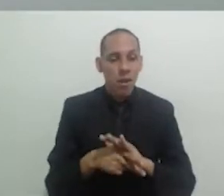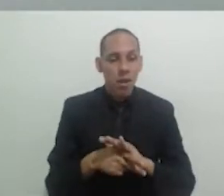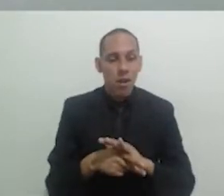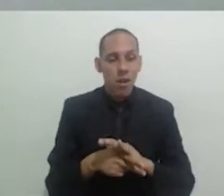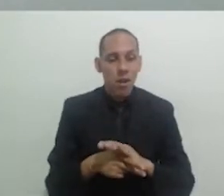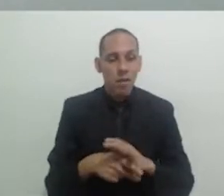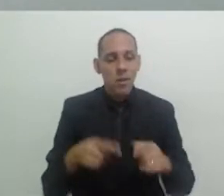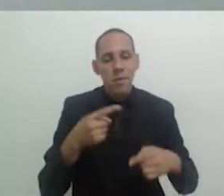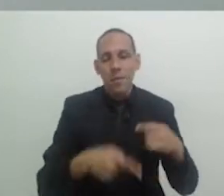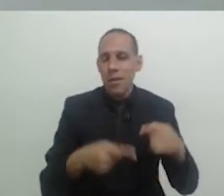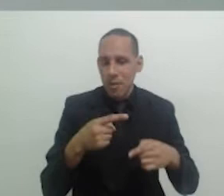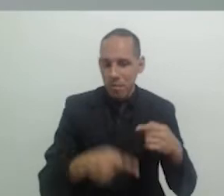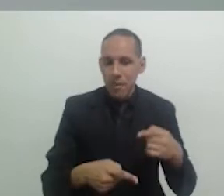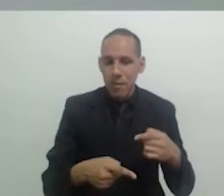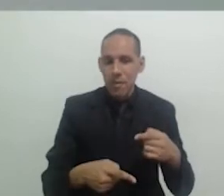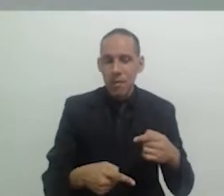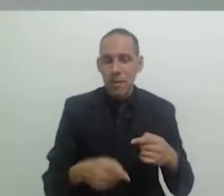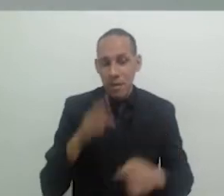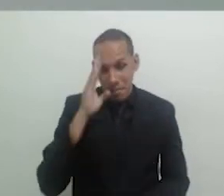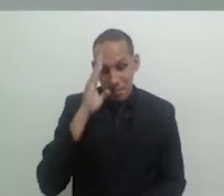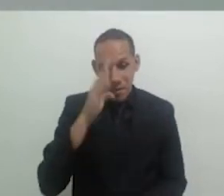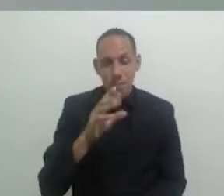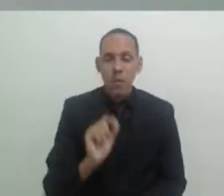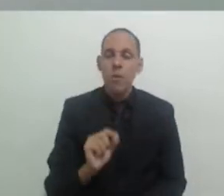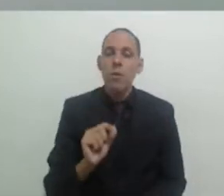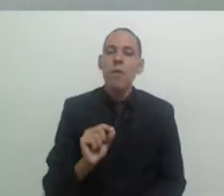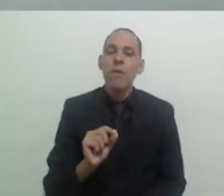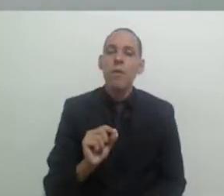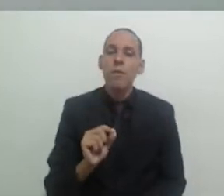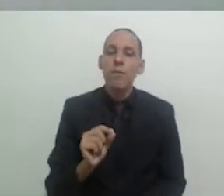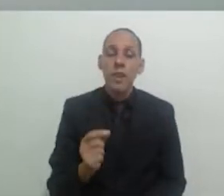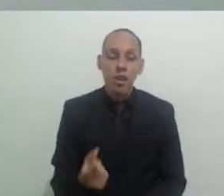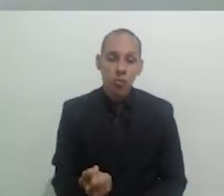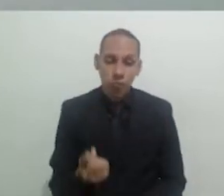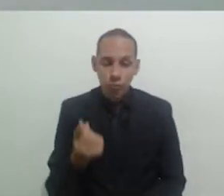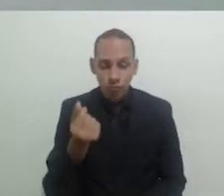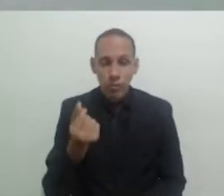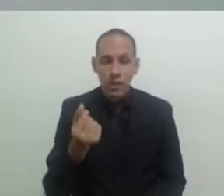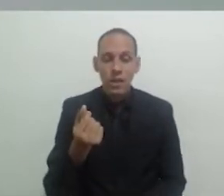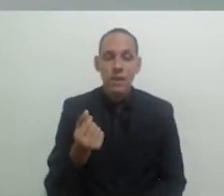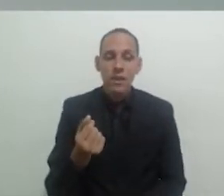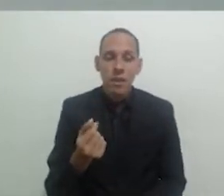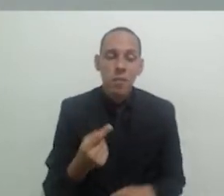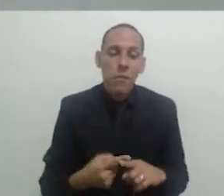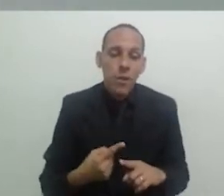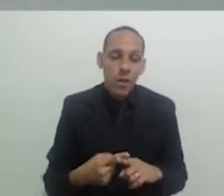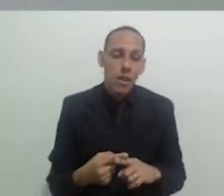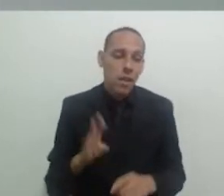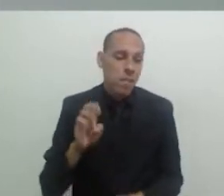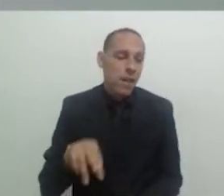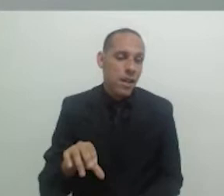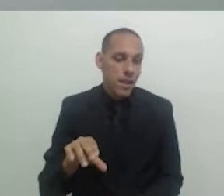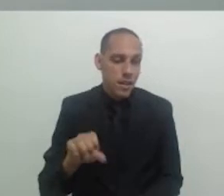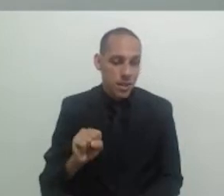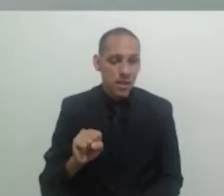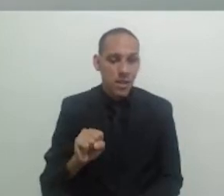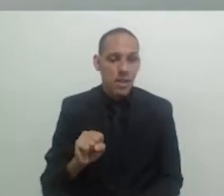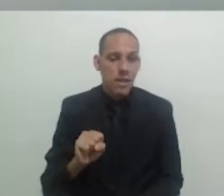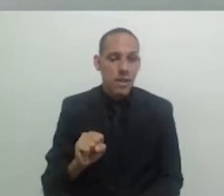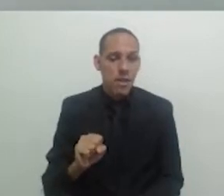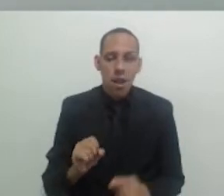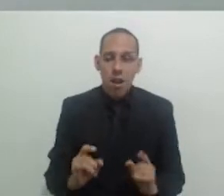que pertine aos ativos financeiros, já que em relação aos bens imóveis e veículos,